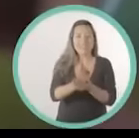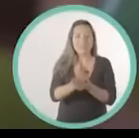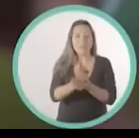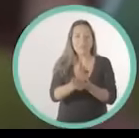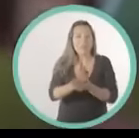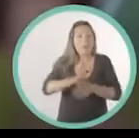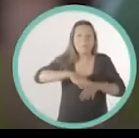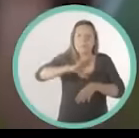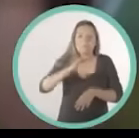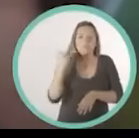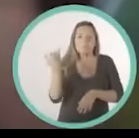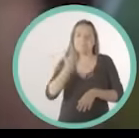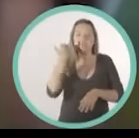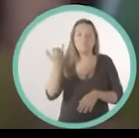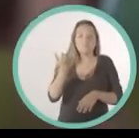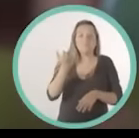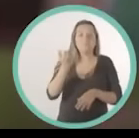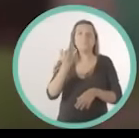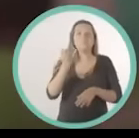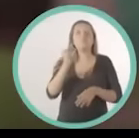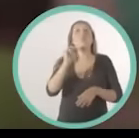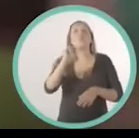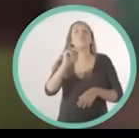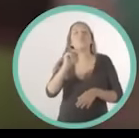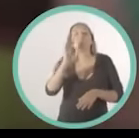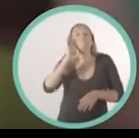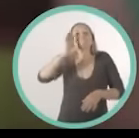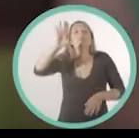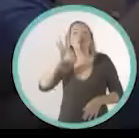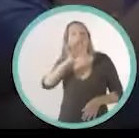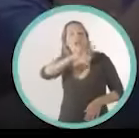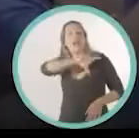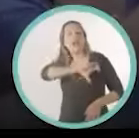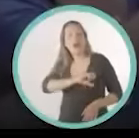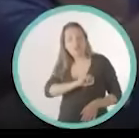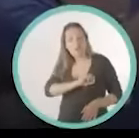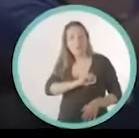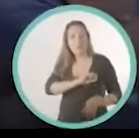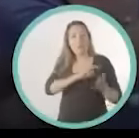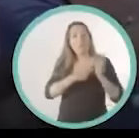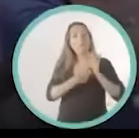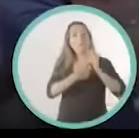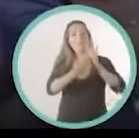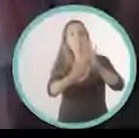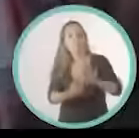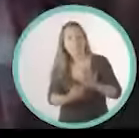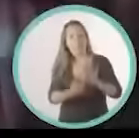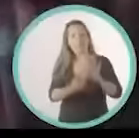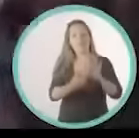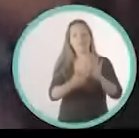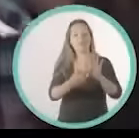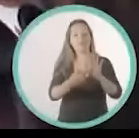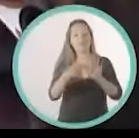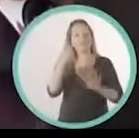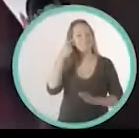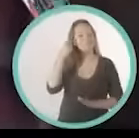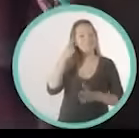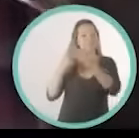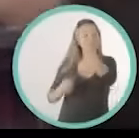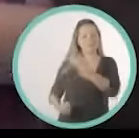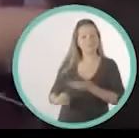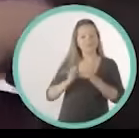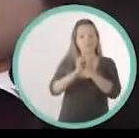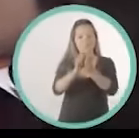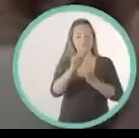projeto ideológico mais potente e mais significativo do que o amor, que hoje está aqui representado na candidatura